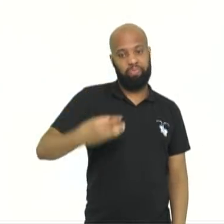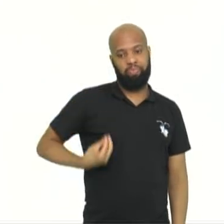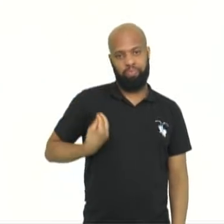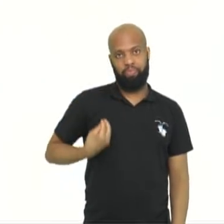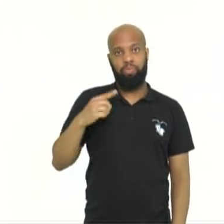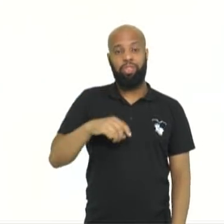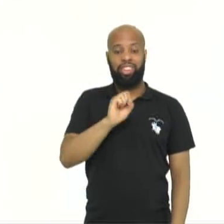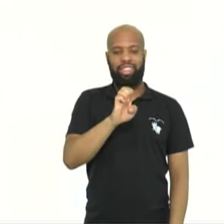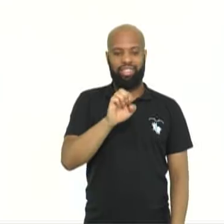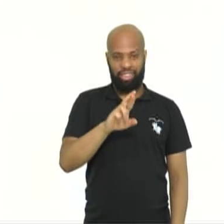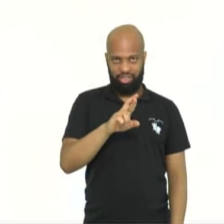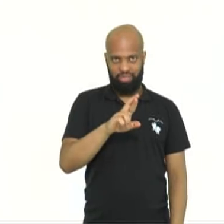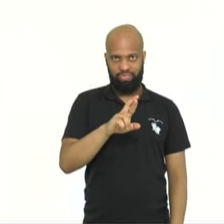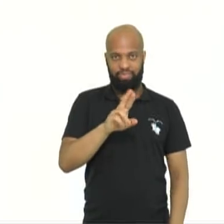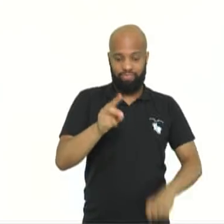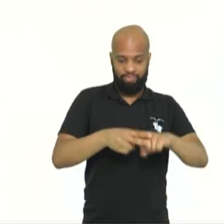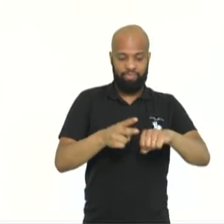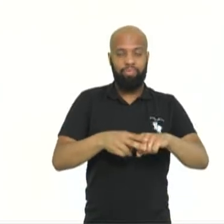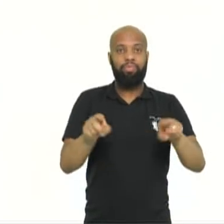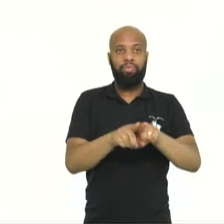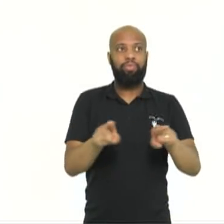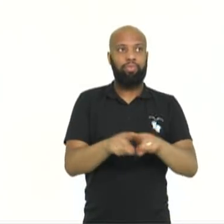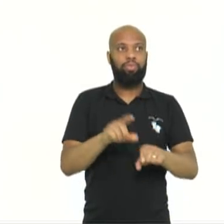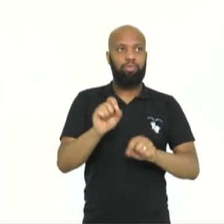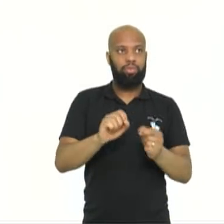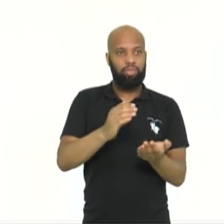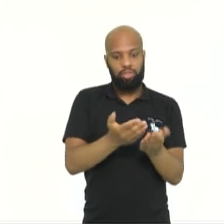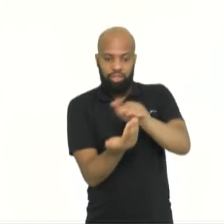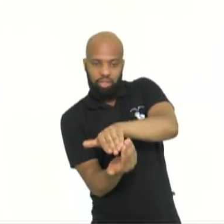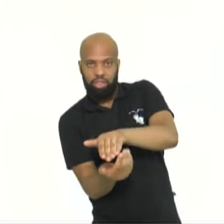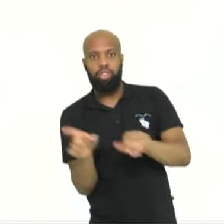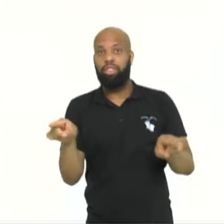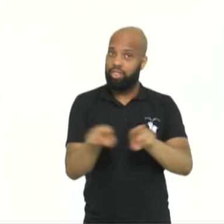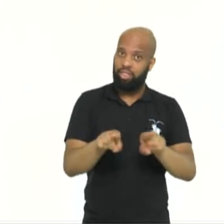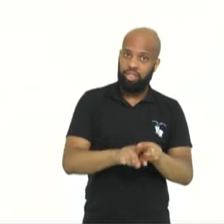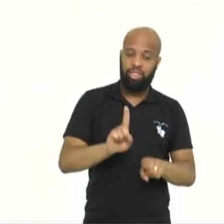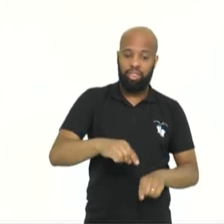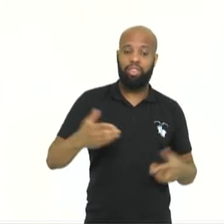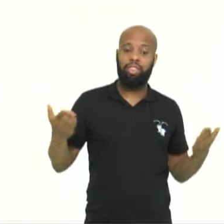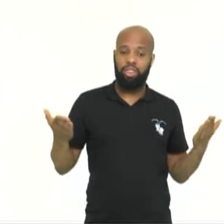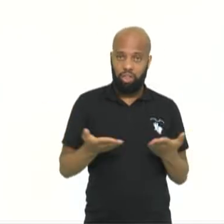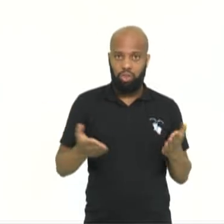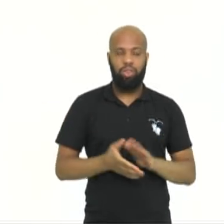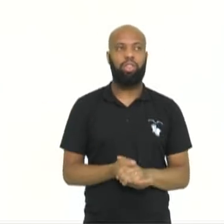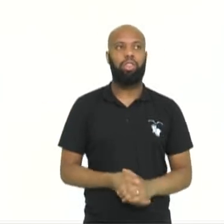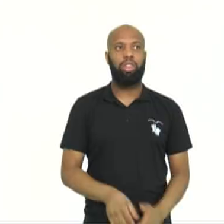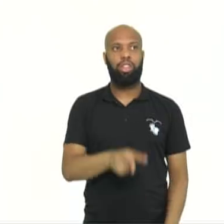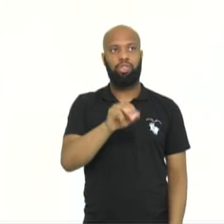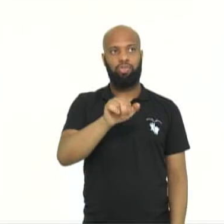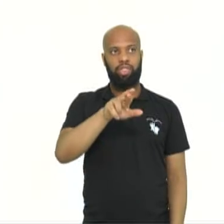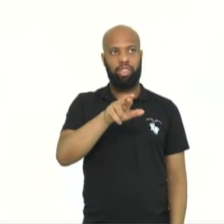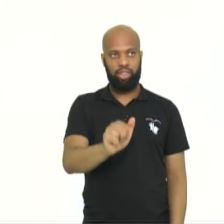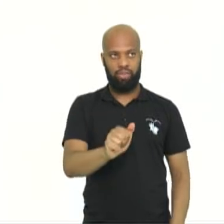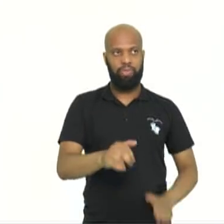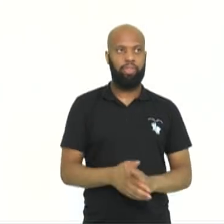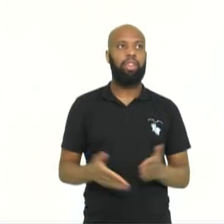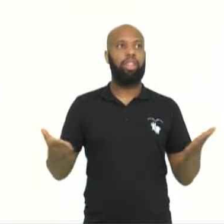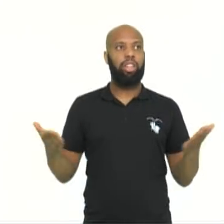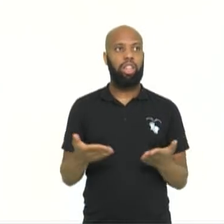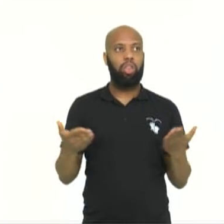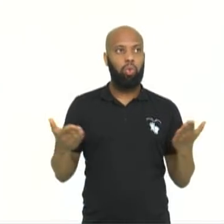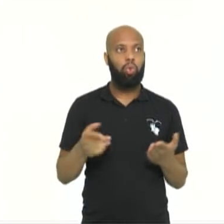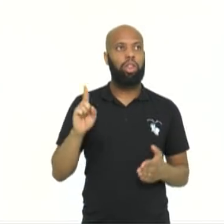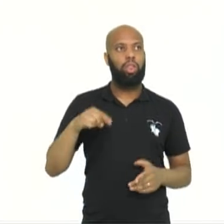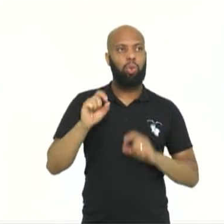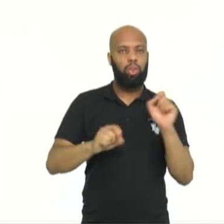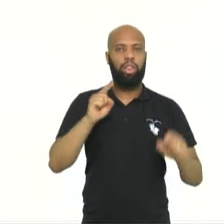tempo presente, e o verbo virar também no tempo presente. Então, vira. E agora o pretérito